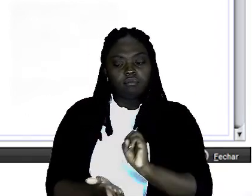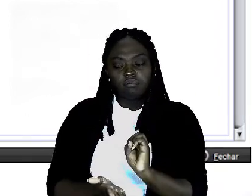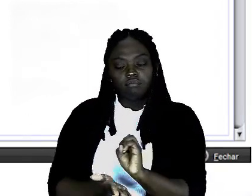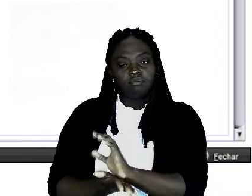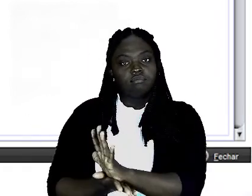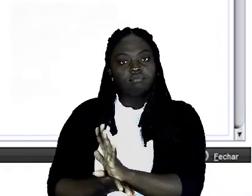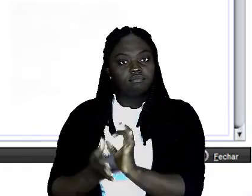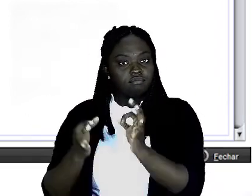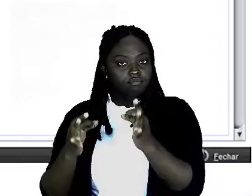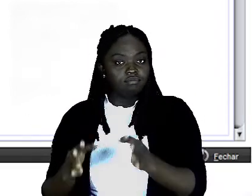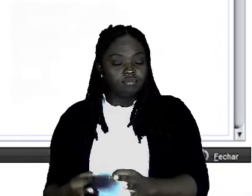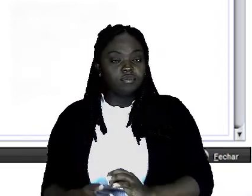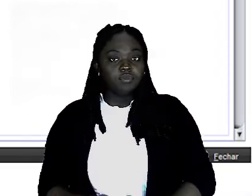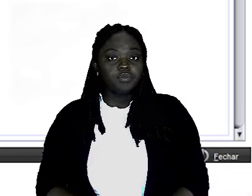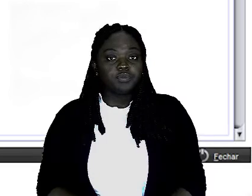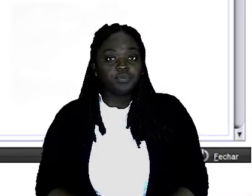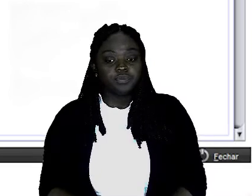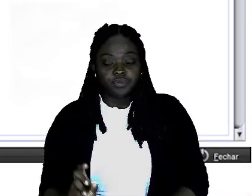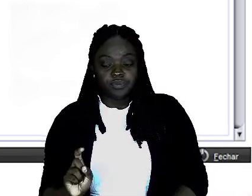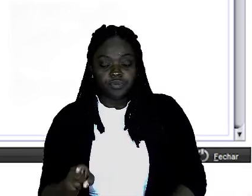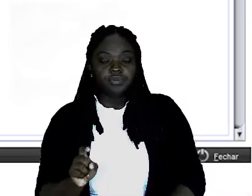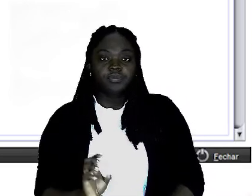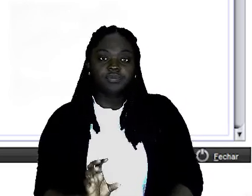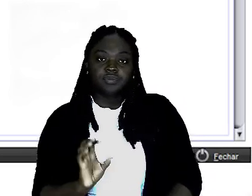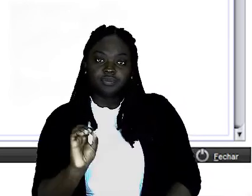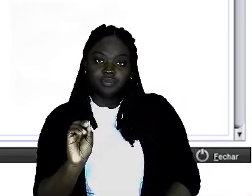sucesso. Clique em OK.